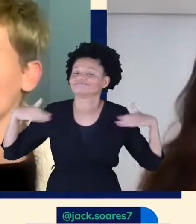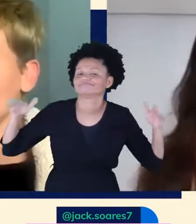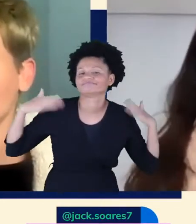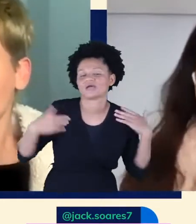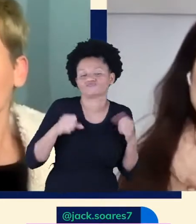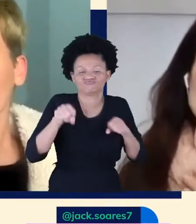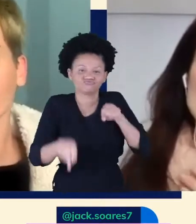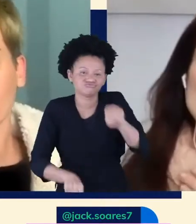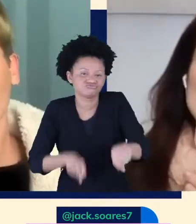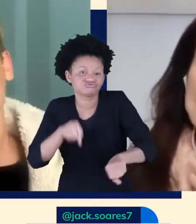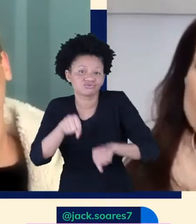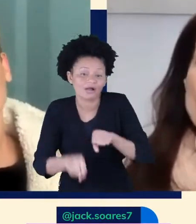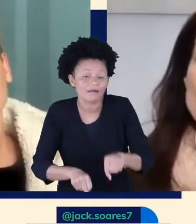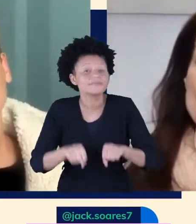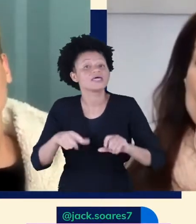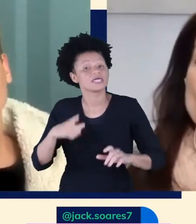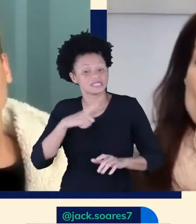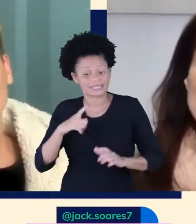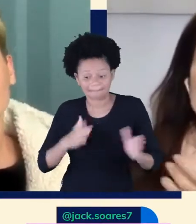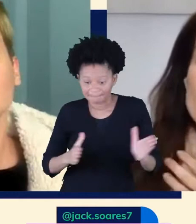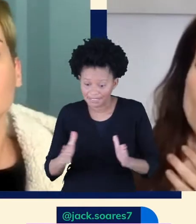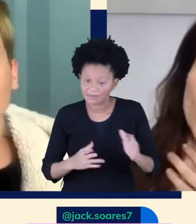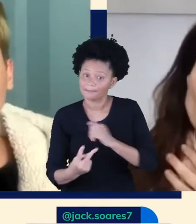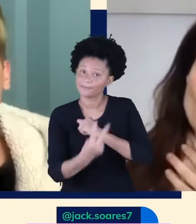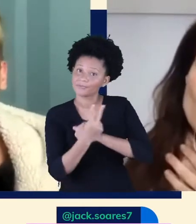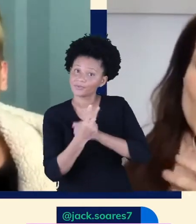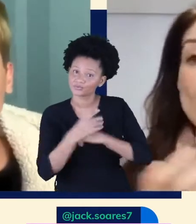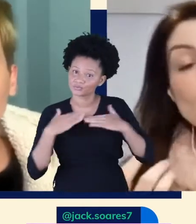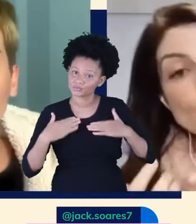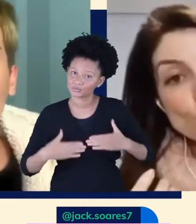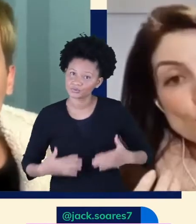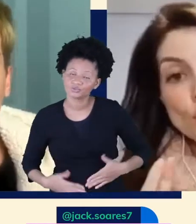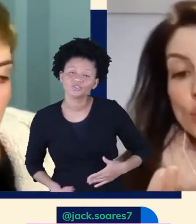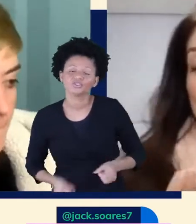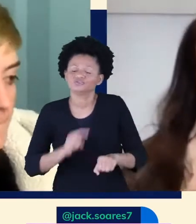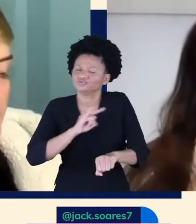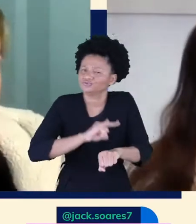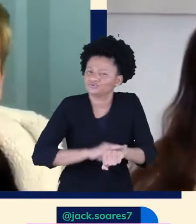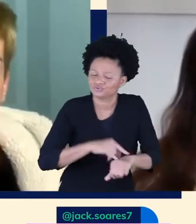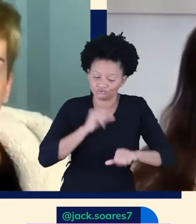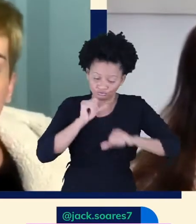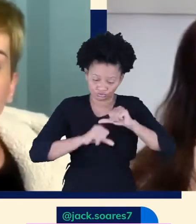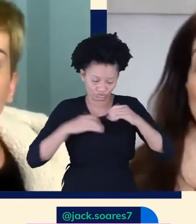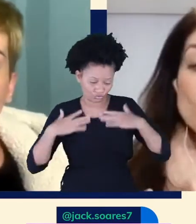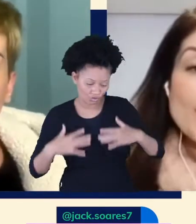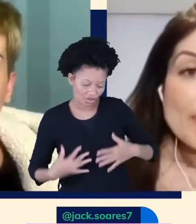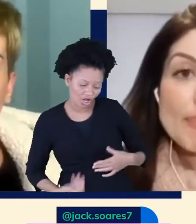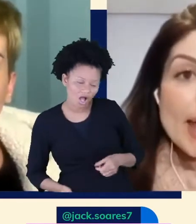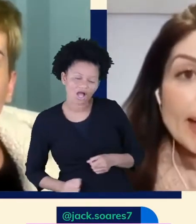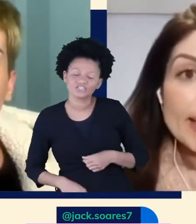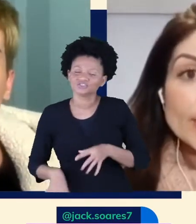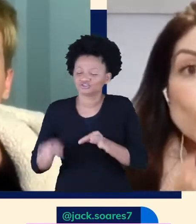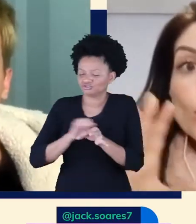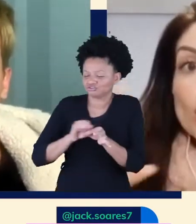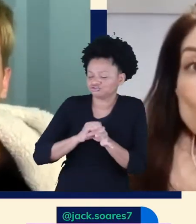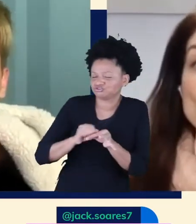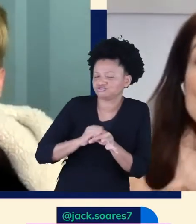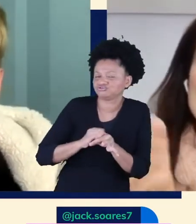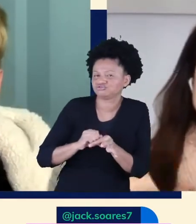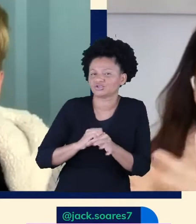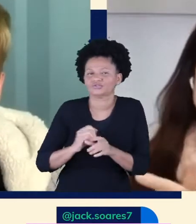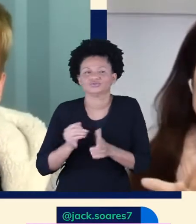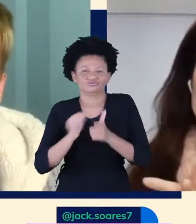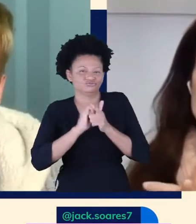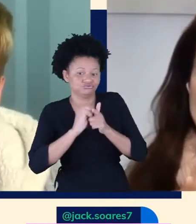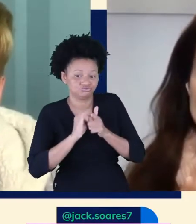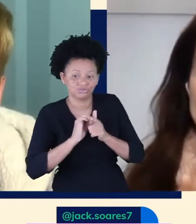bike, e tem momentos que a gente tem que proteger nosso corpo e que são íntimos, que é fazer xixi, trocar de roupa, coçar a pepeca, tudo isso a gente